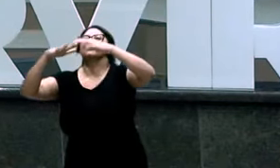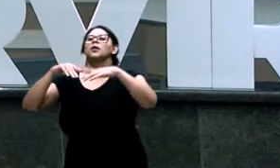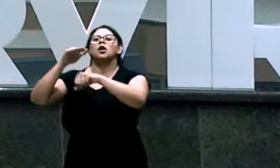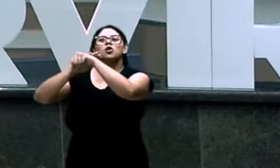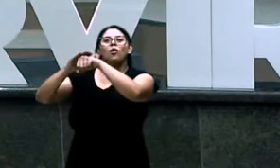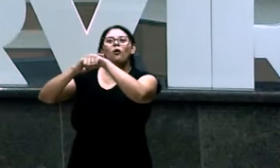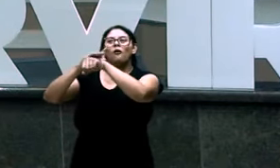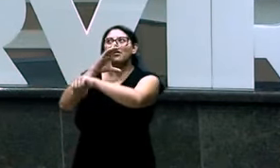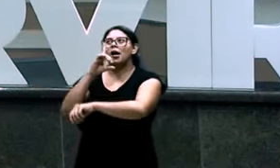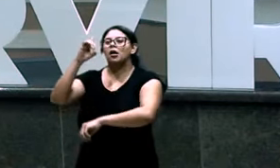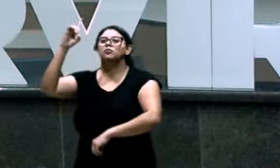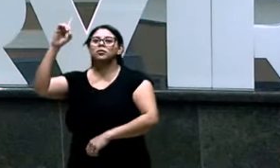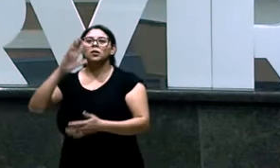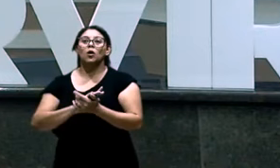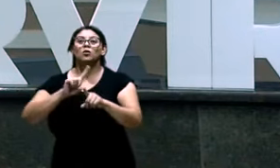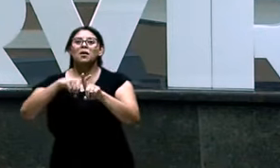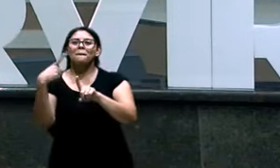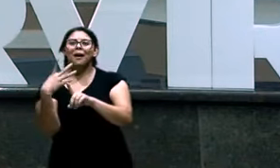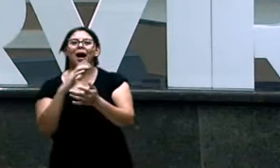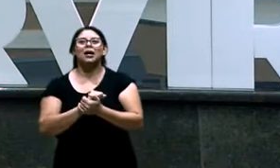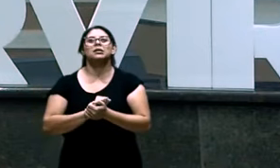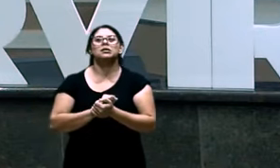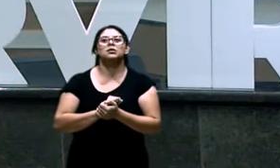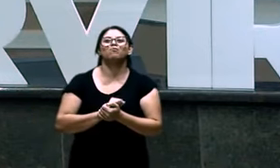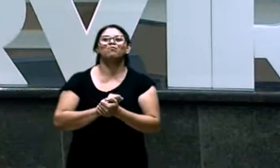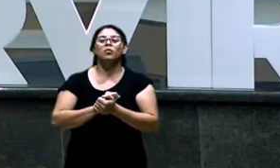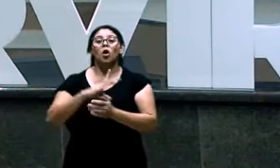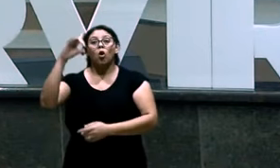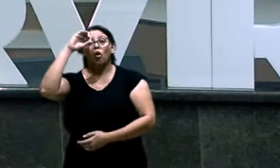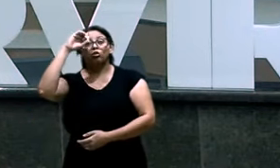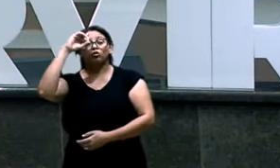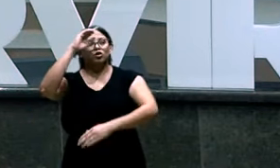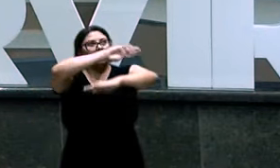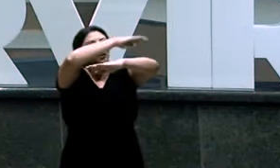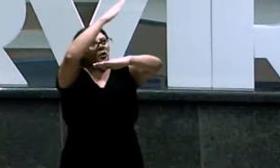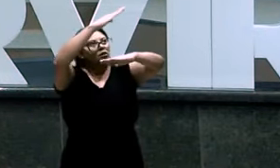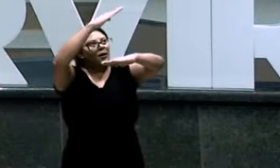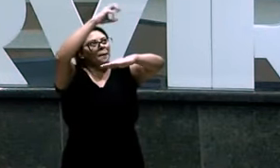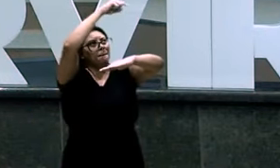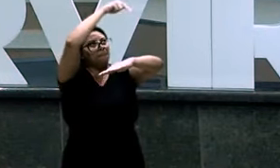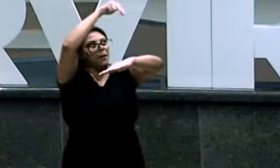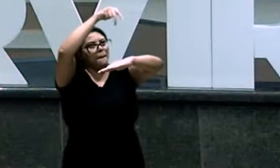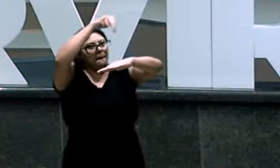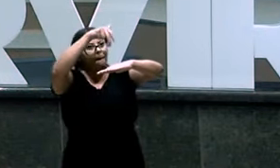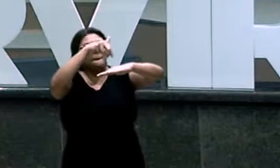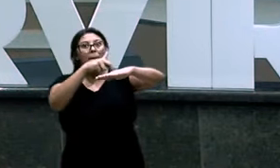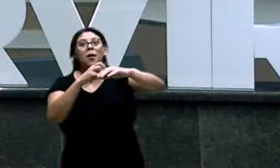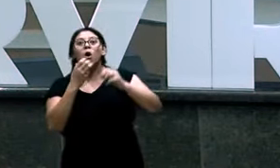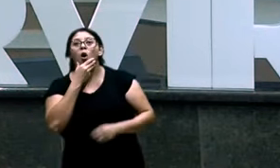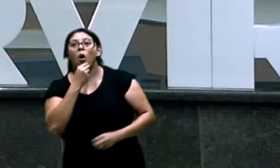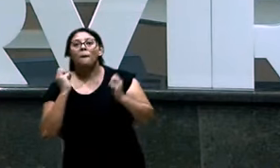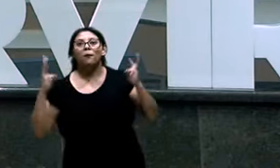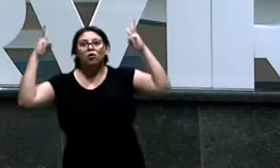Moisés desceu do monte com o véu. Quando eu li a Bíblia a primeira vez, novo convertido, lendo ela inteira, como